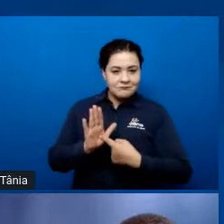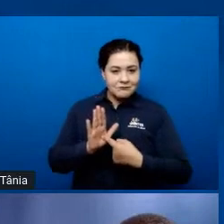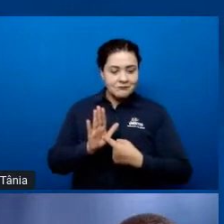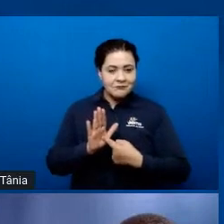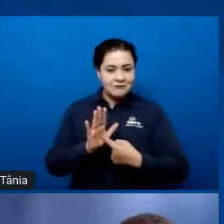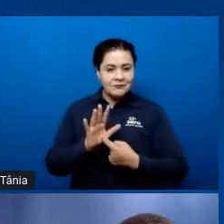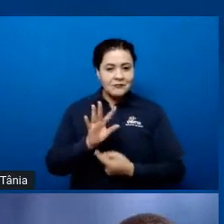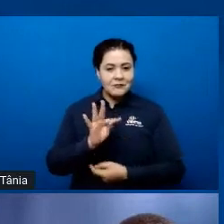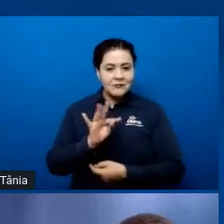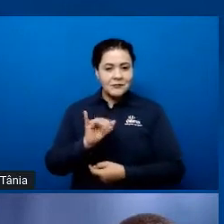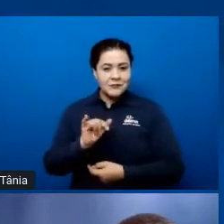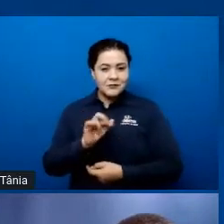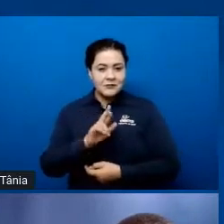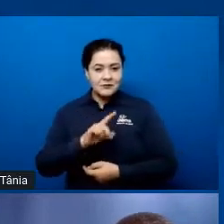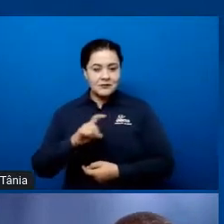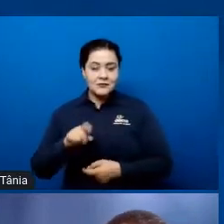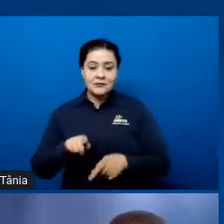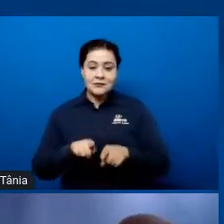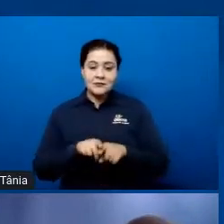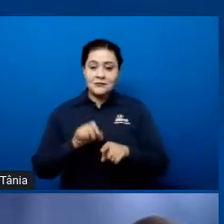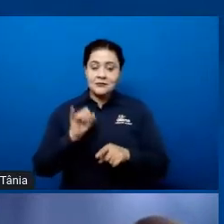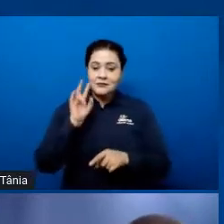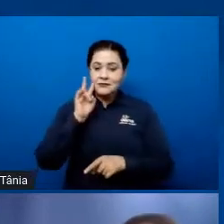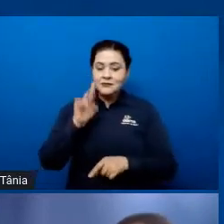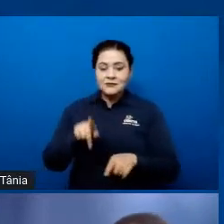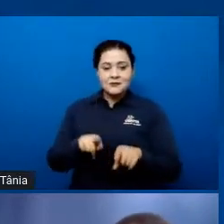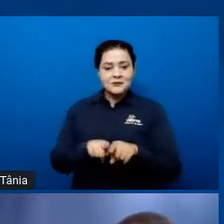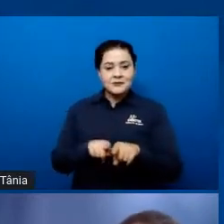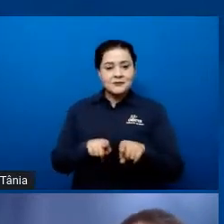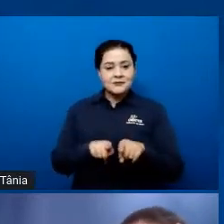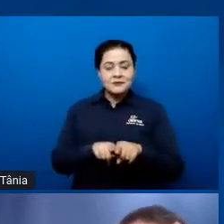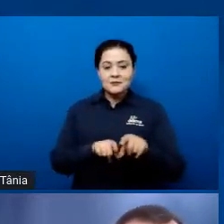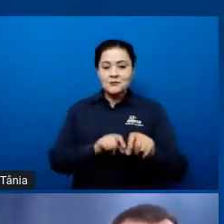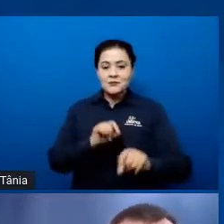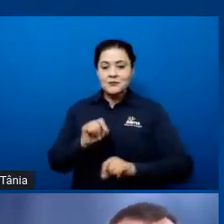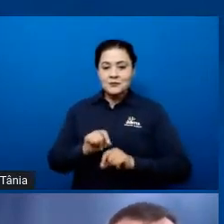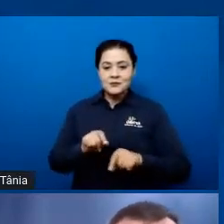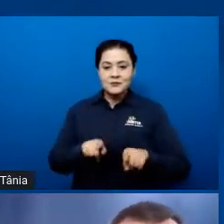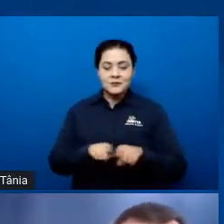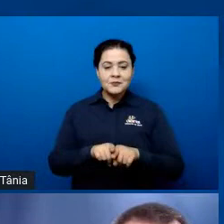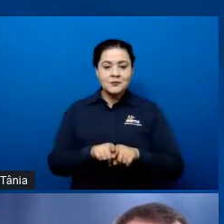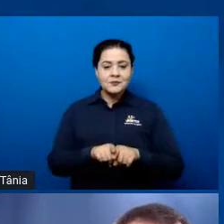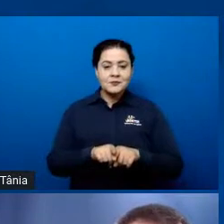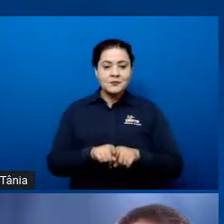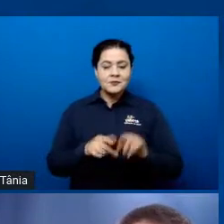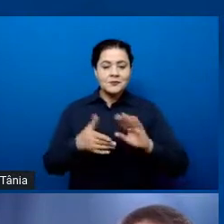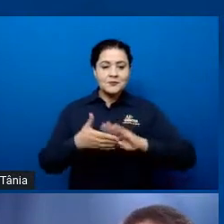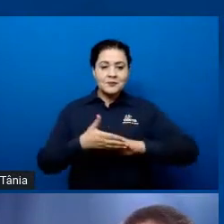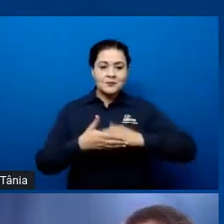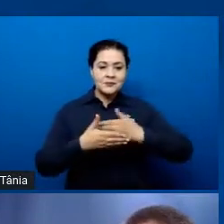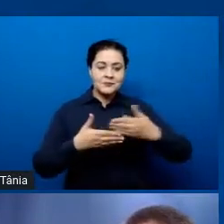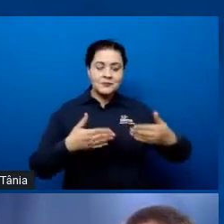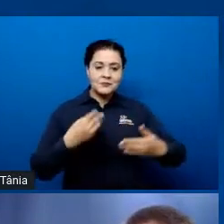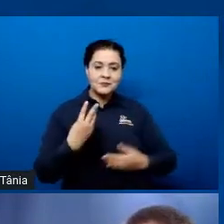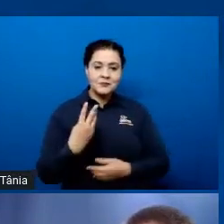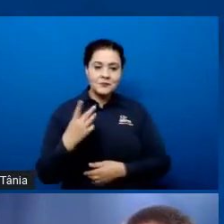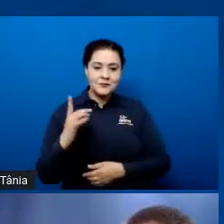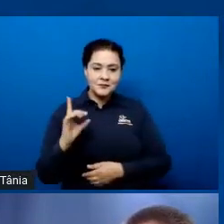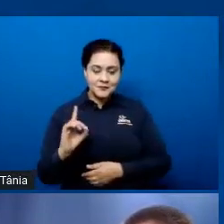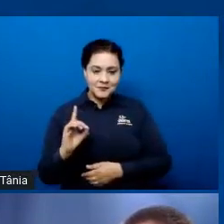apareceu Tiranossauro. E se vocês vão vendo aqui, ó, ele vai ter um ícone aqui, ó. Veja em 3D.